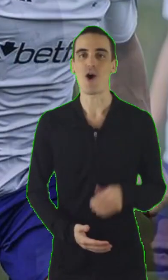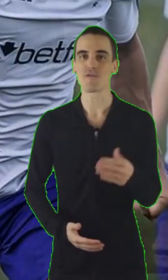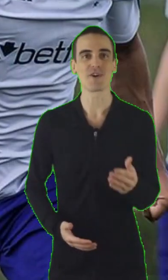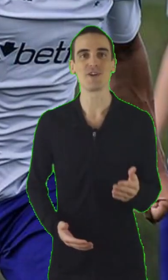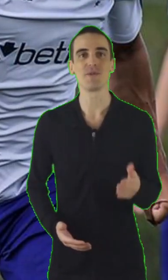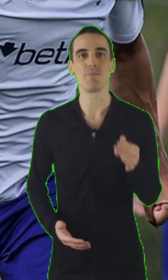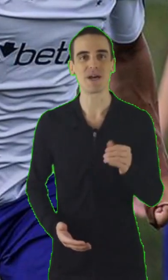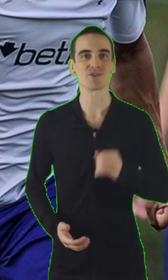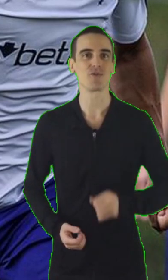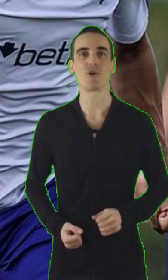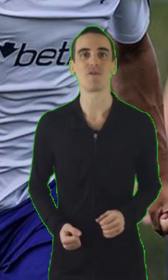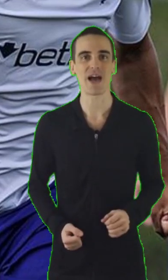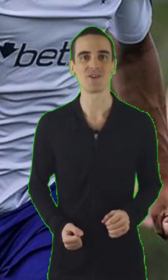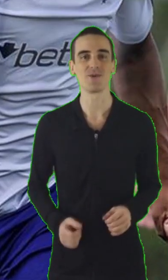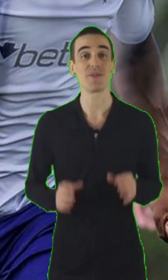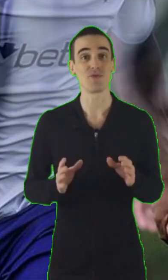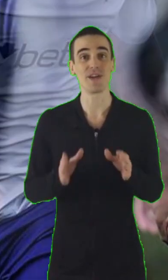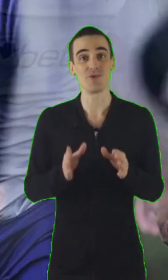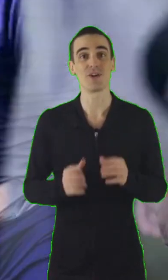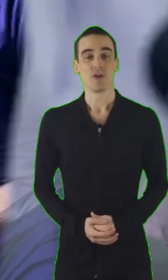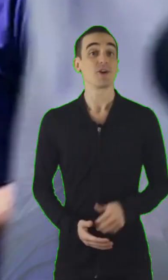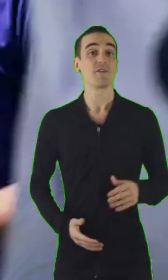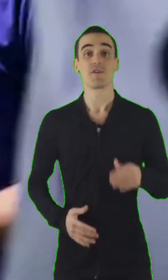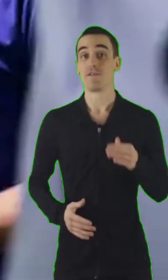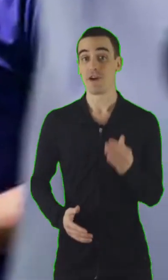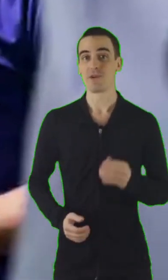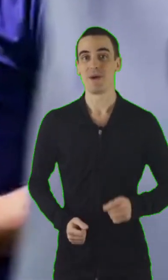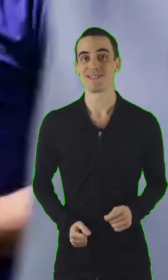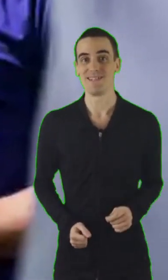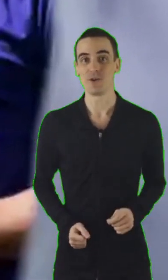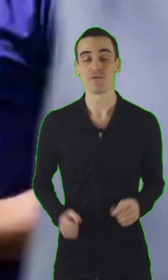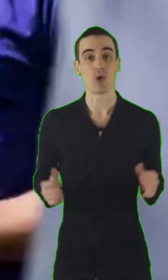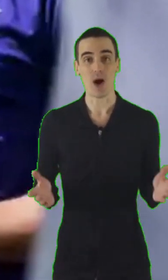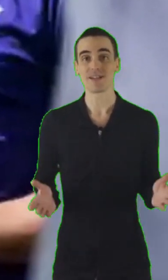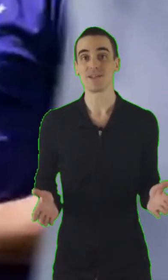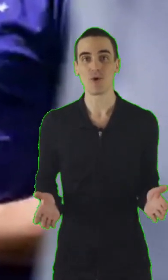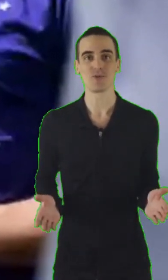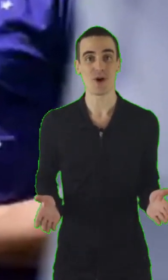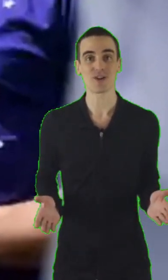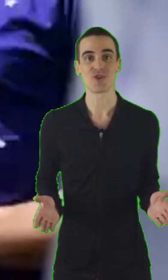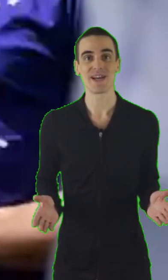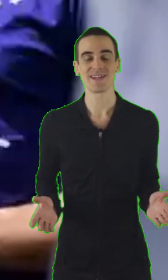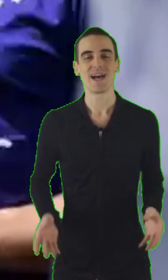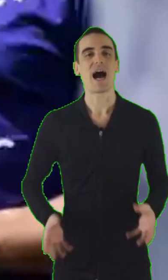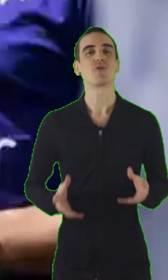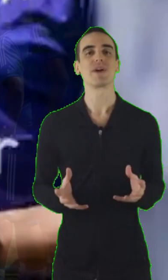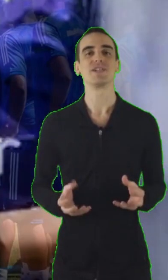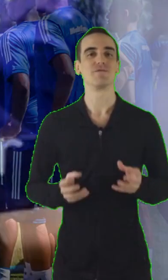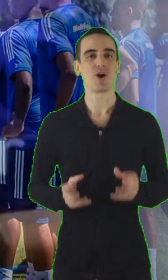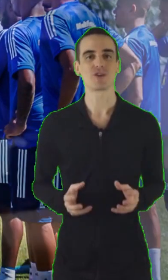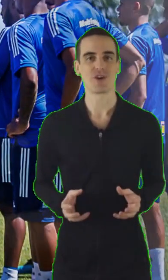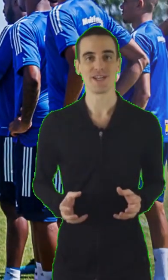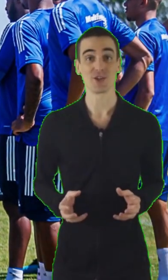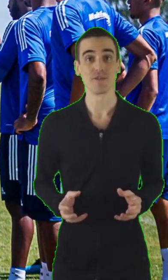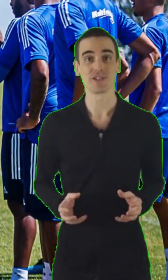Mateus da Vó fica fora por opção Wesley gasolina em recuperação de lesão do joelho e Fernando Henrique no processo de